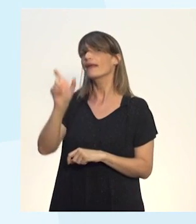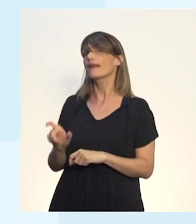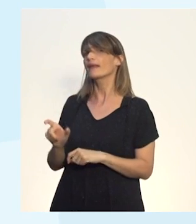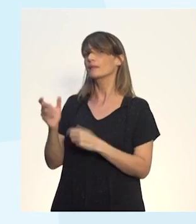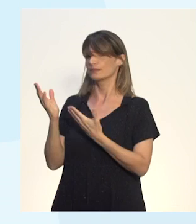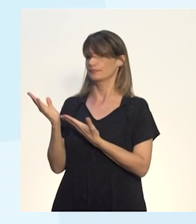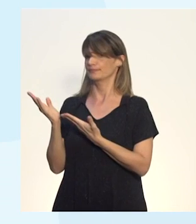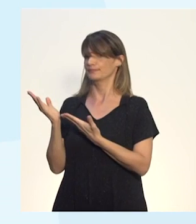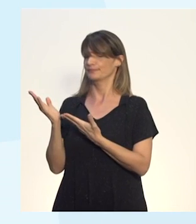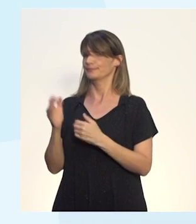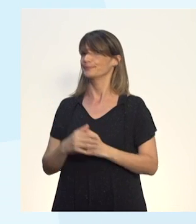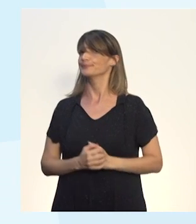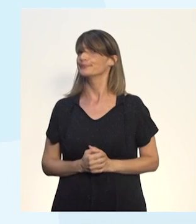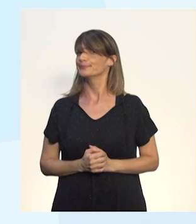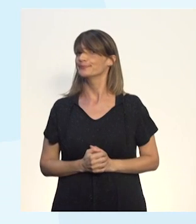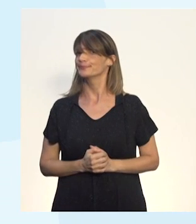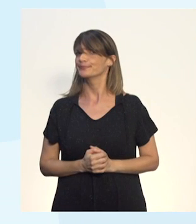senhor.